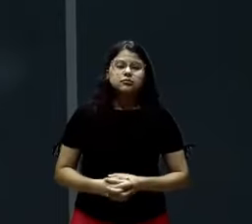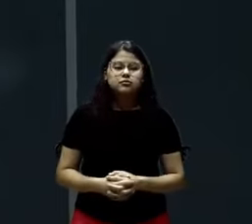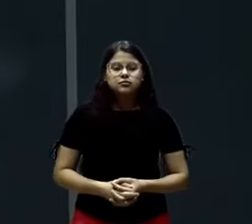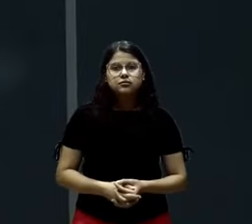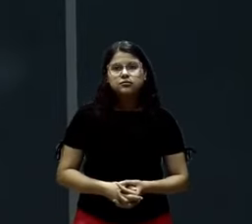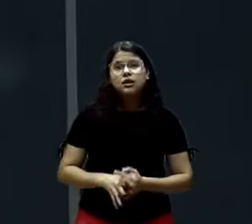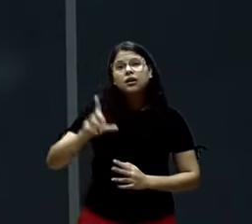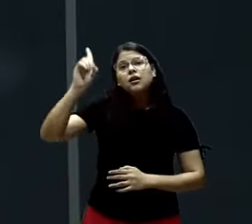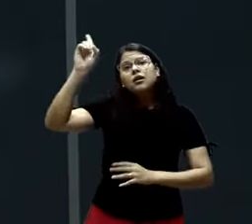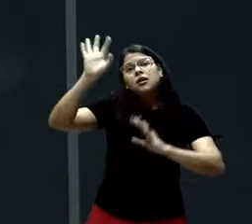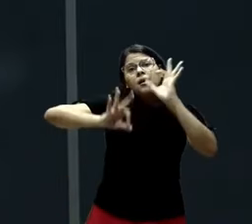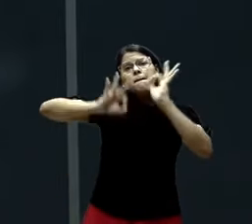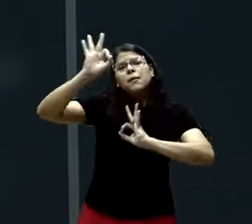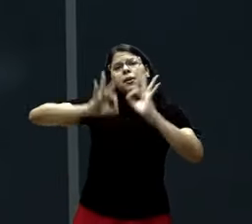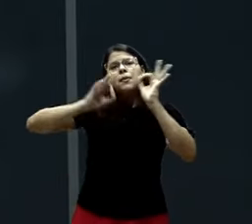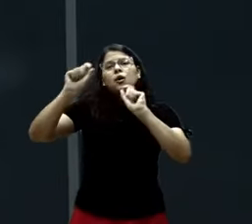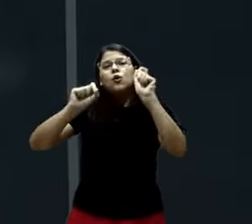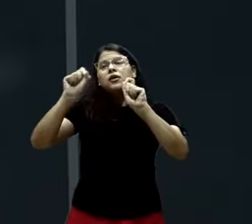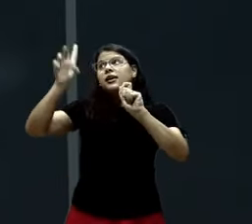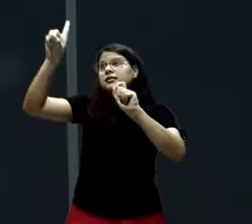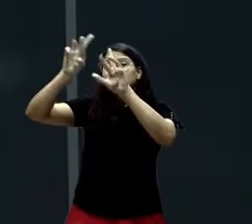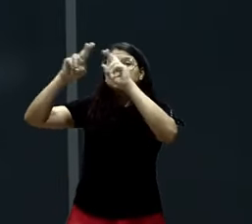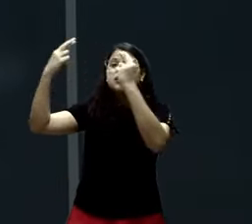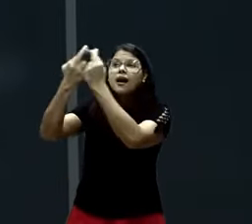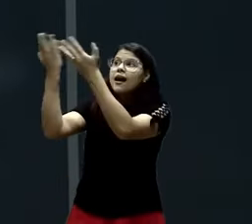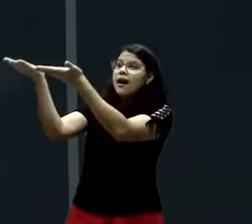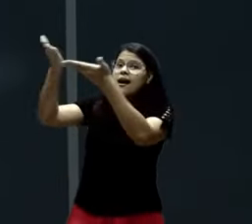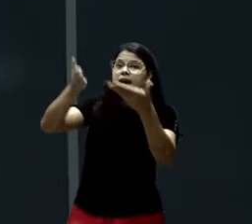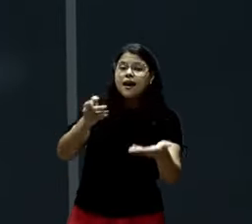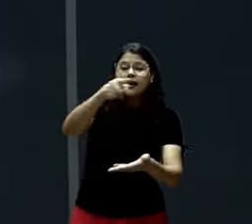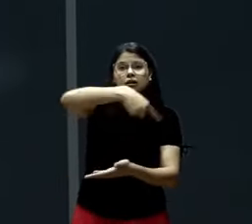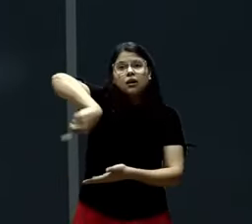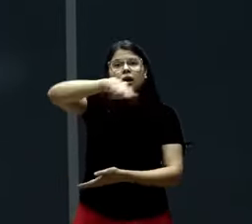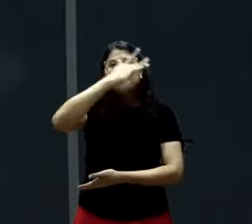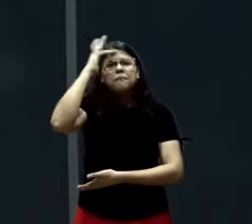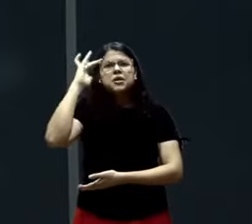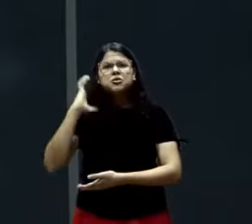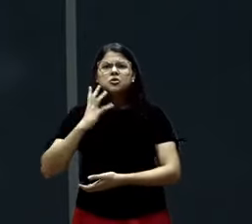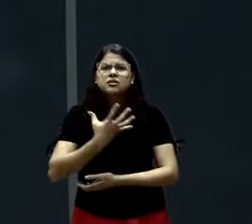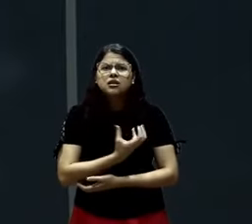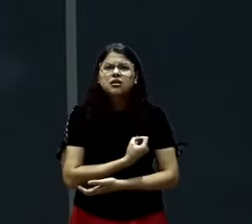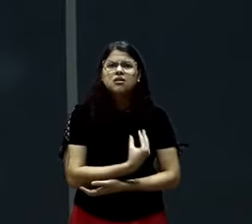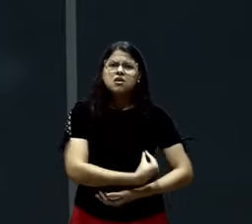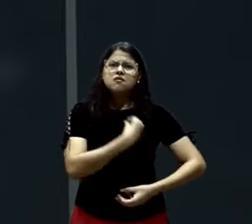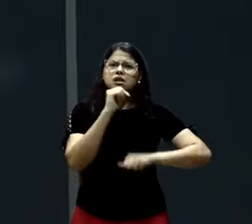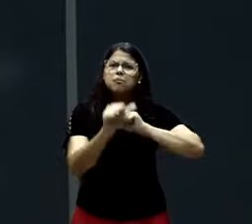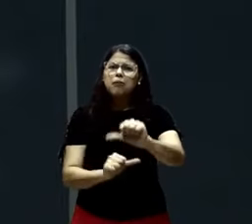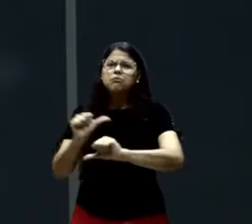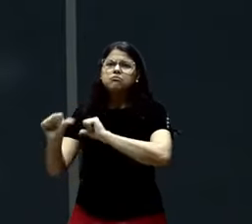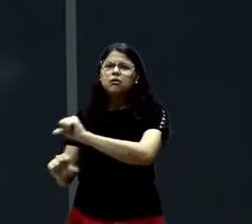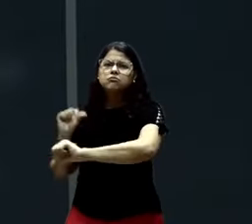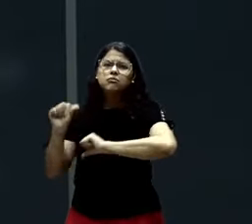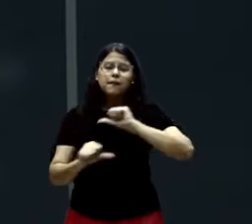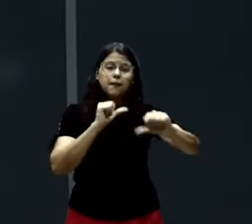plano de Deus é o seu reino aqui na terra. O plano de Deus é salvação, é transformação de pessoas, e